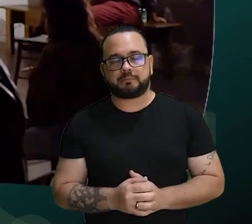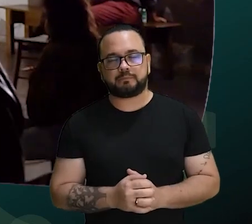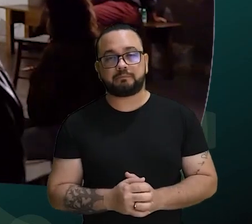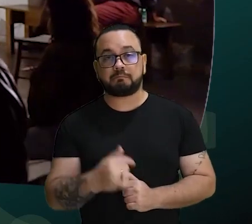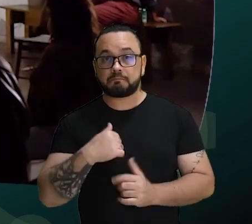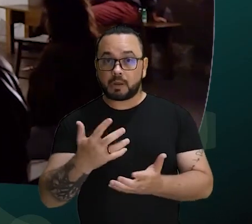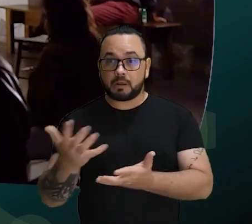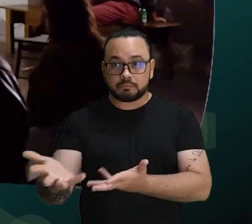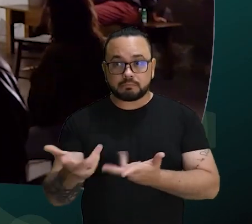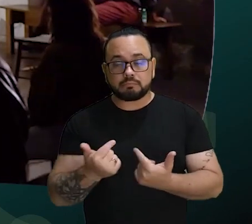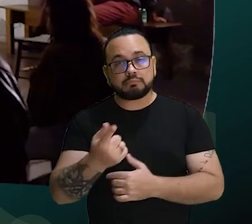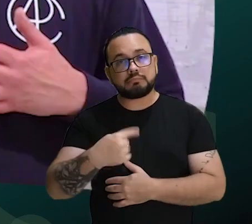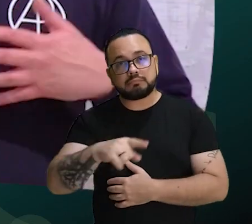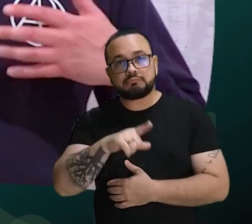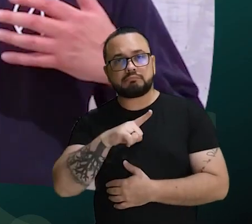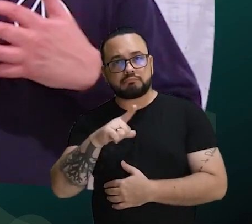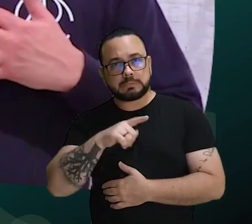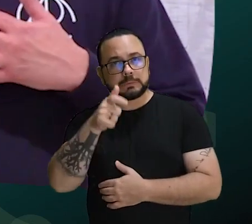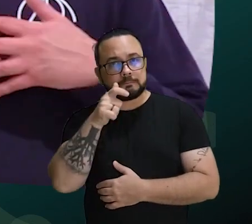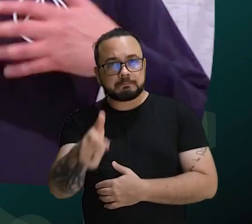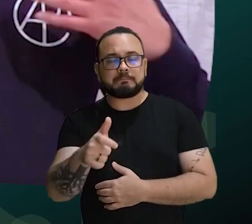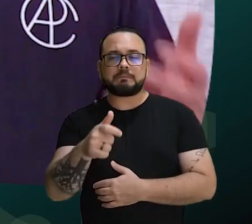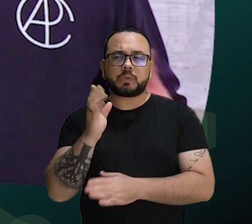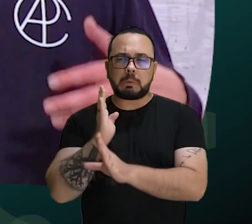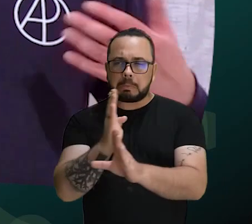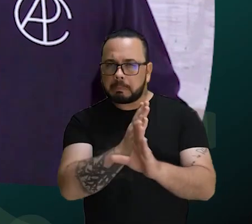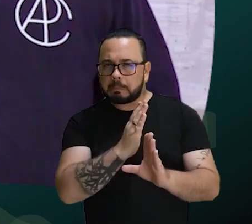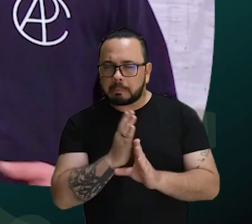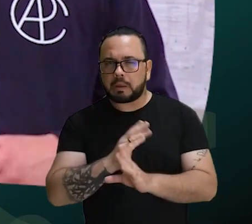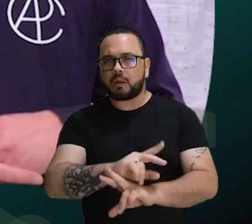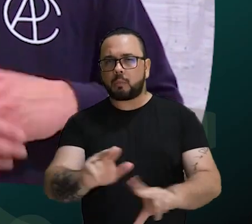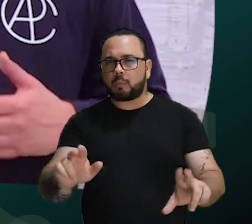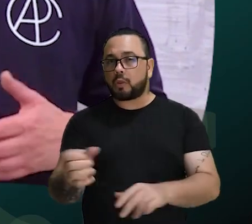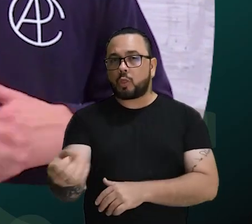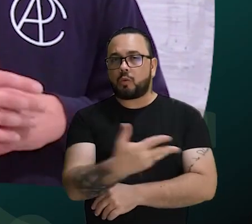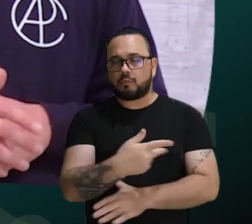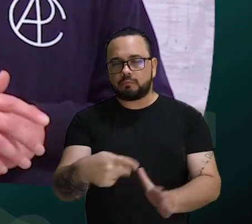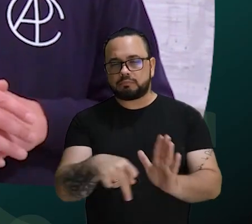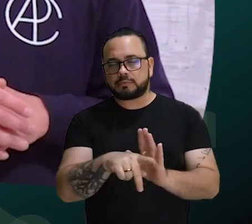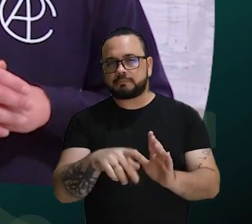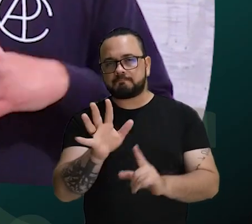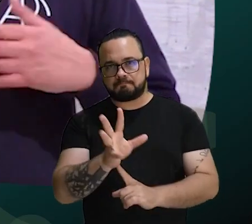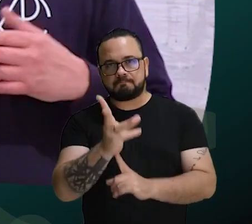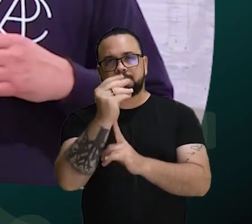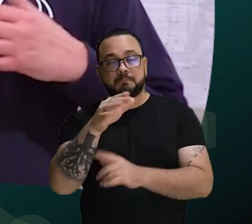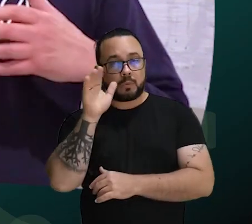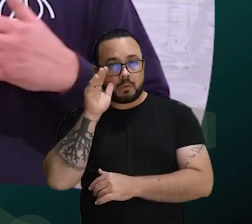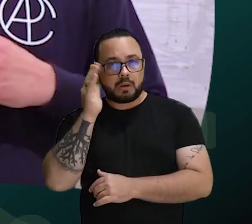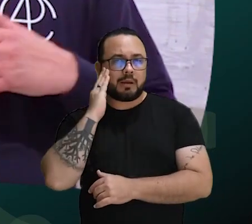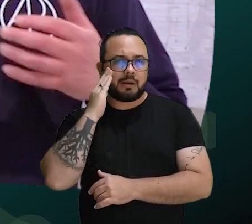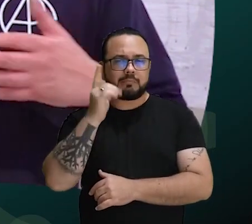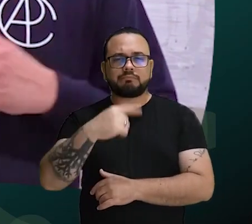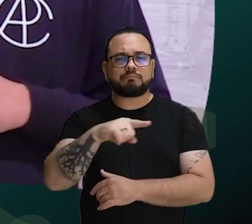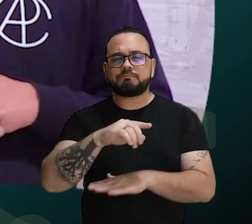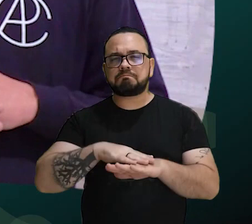Ah, eu queria convidar todo mundo que tem interesse em descobrir coisas novas, em artes em geral, que tem curiosidade para saber